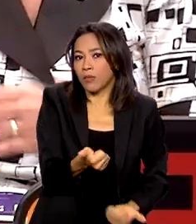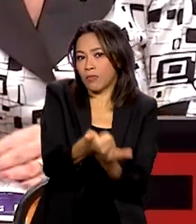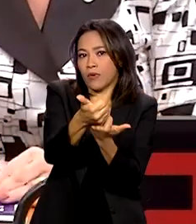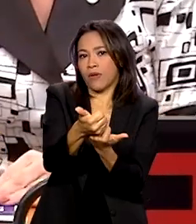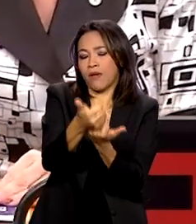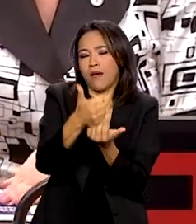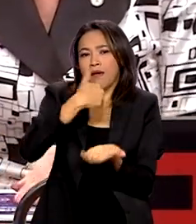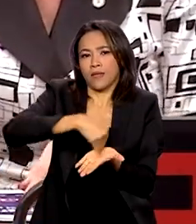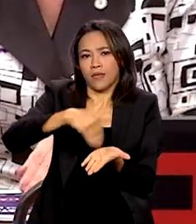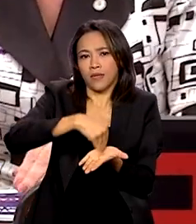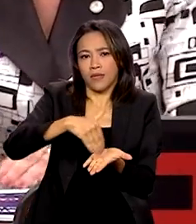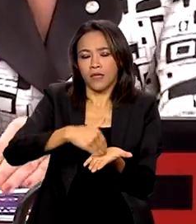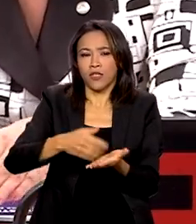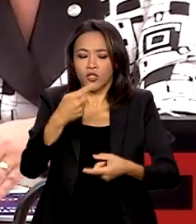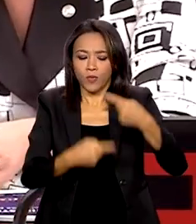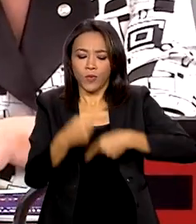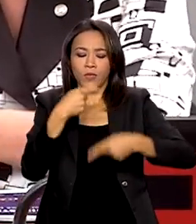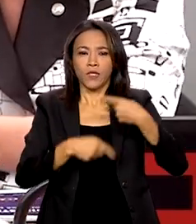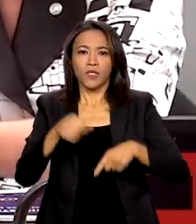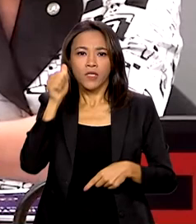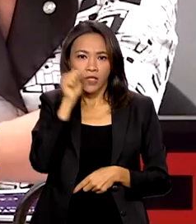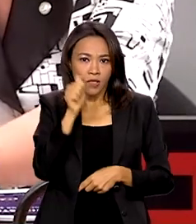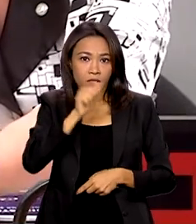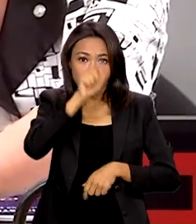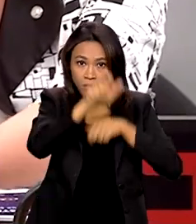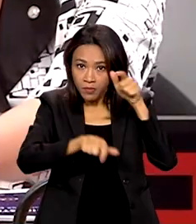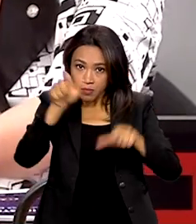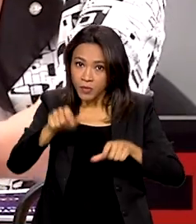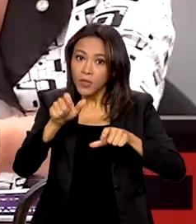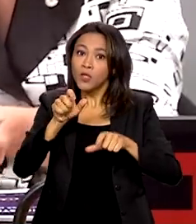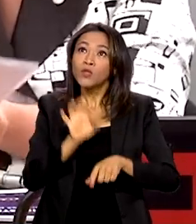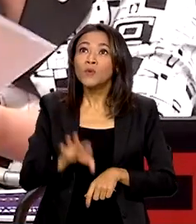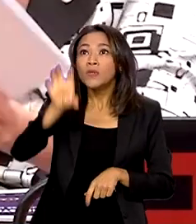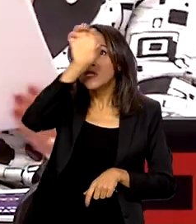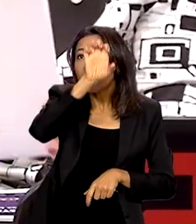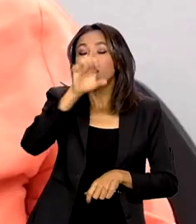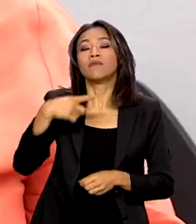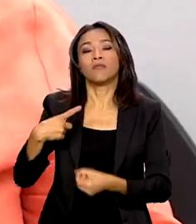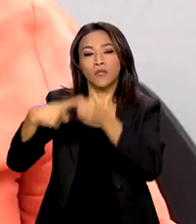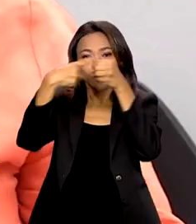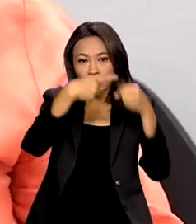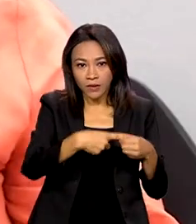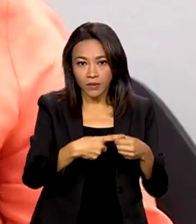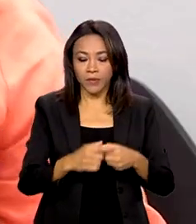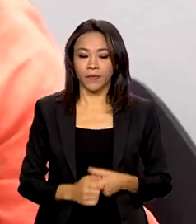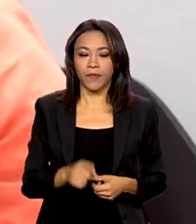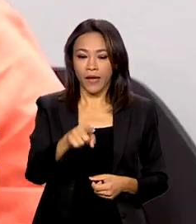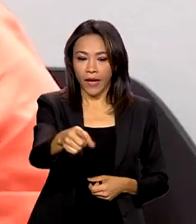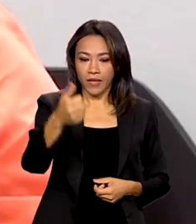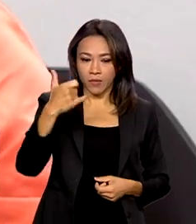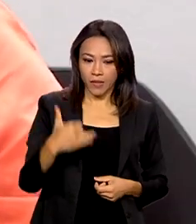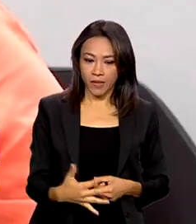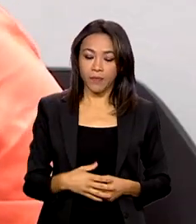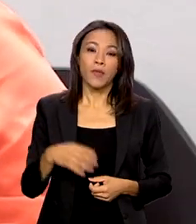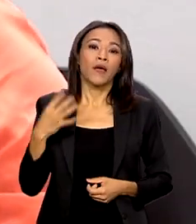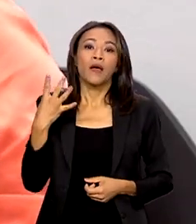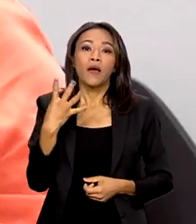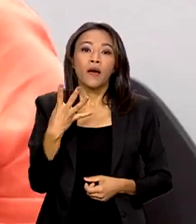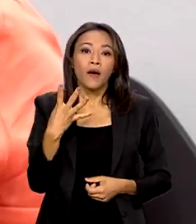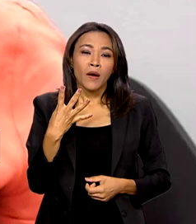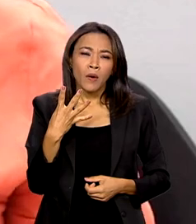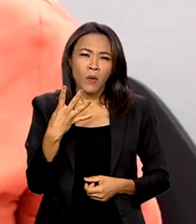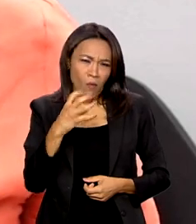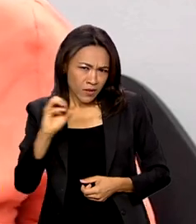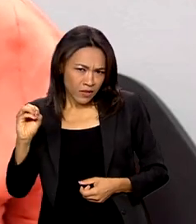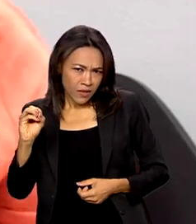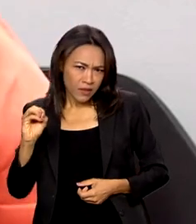das secretarias de políticas para as mulheres nos estados e nos municípios. Hoje, se são 400 ou